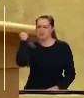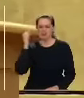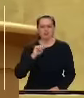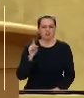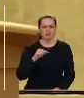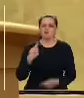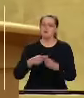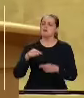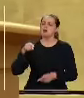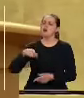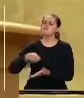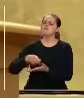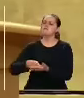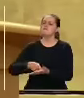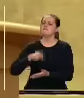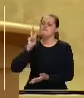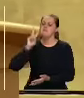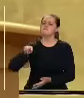pessoa amarga.